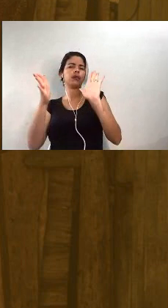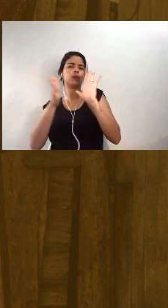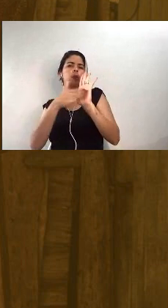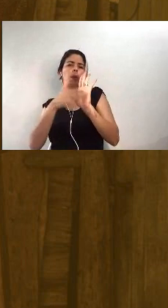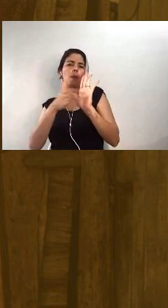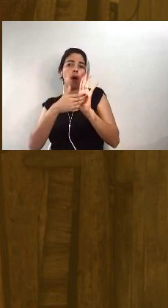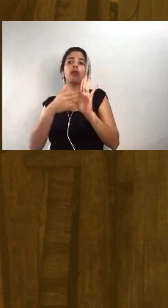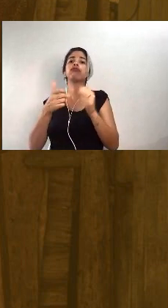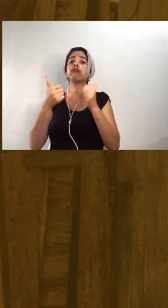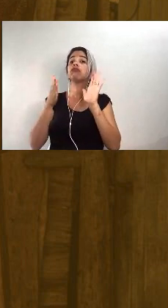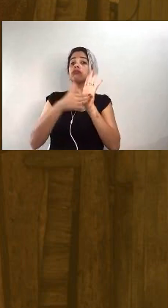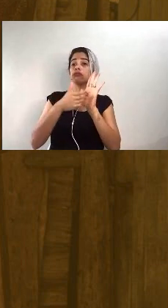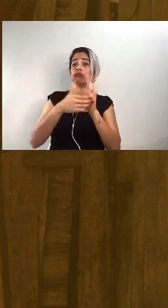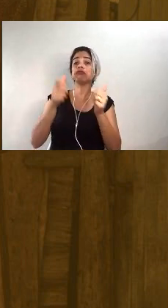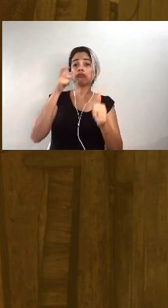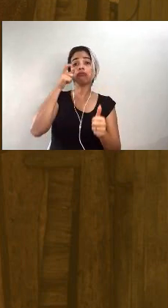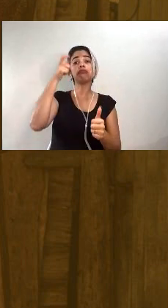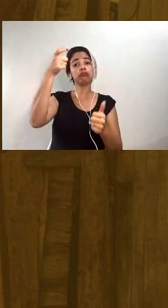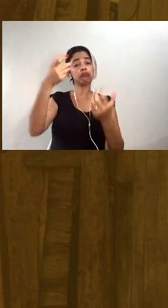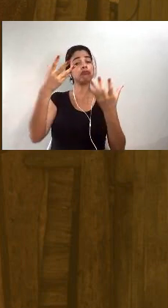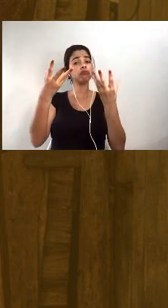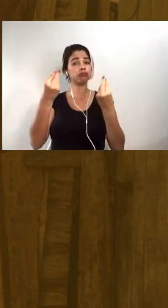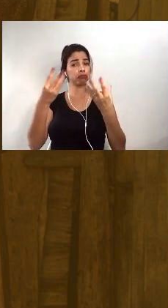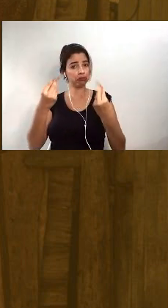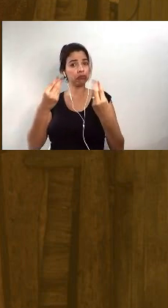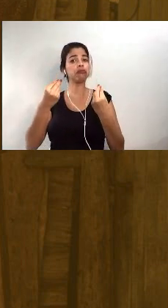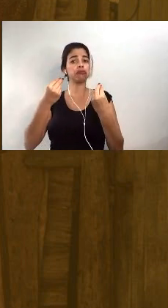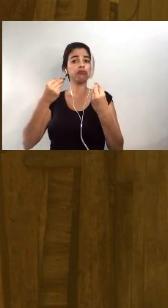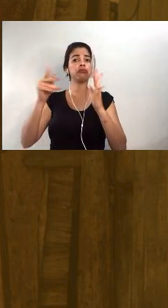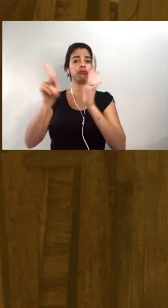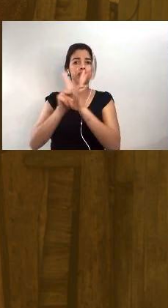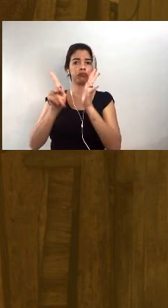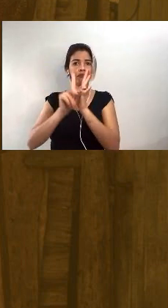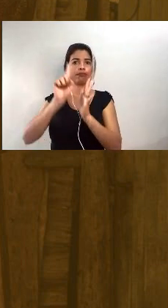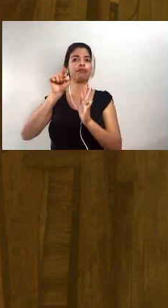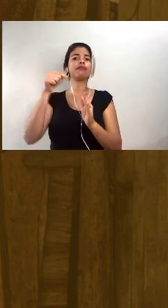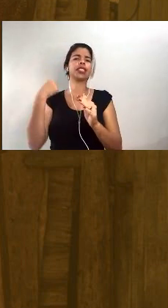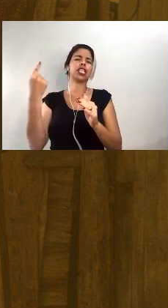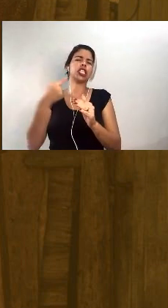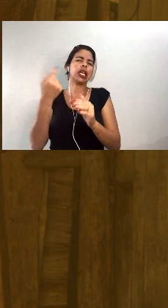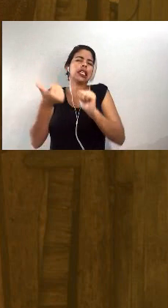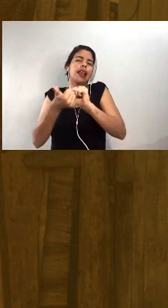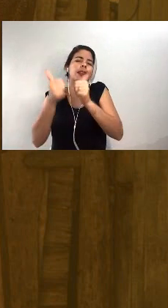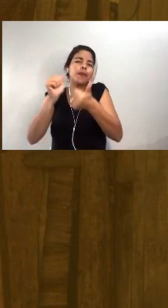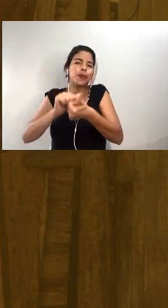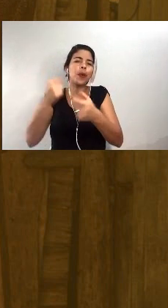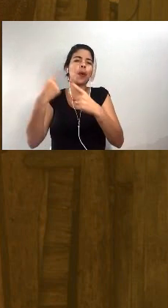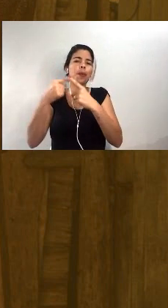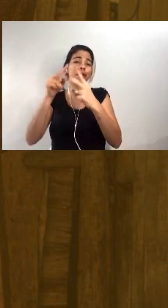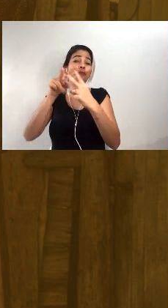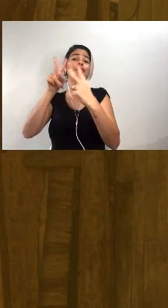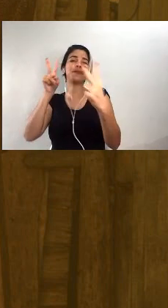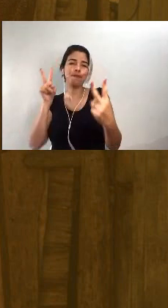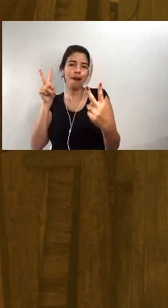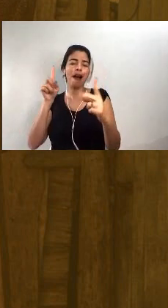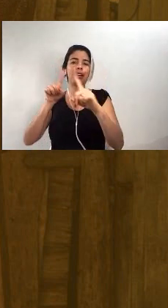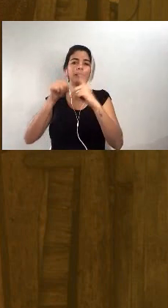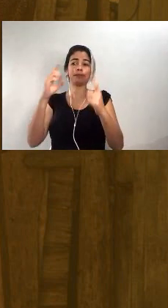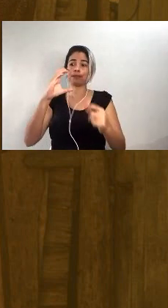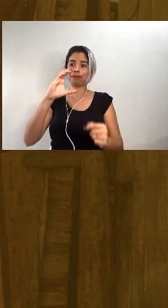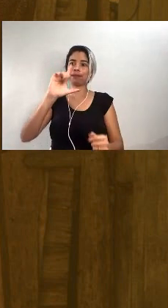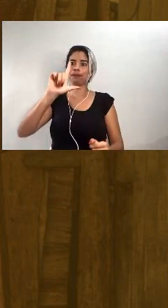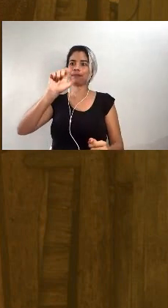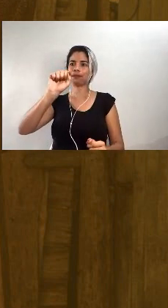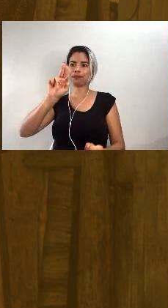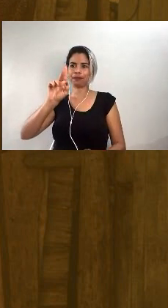a proposta muito interessante, era até maior, né, Cláudia? A gente teve que ajustar, mas, enfim, Cláudia é